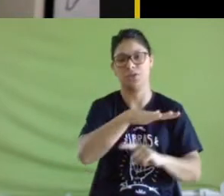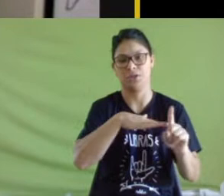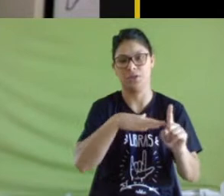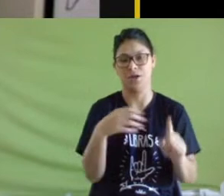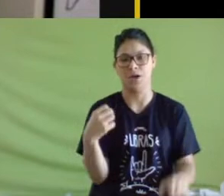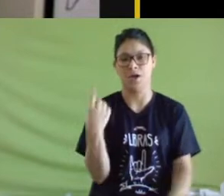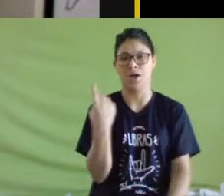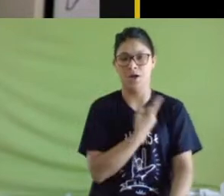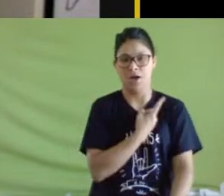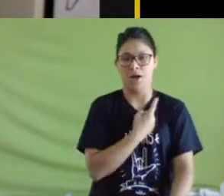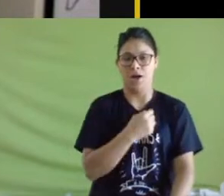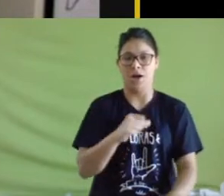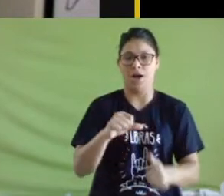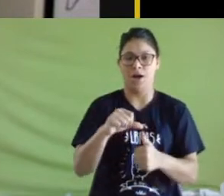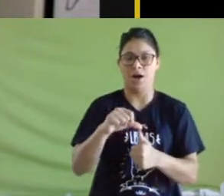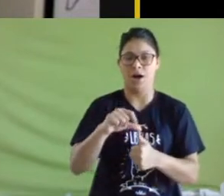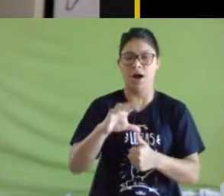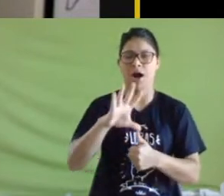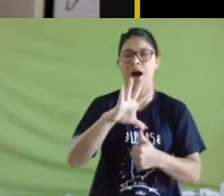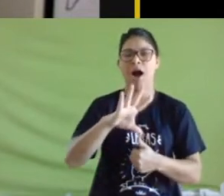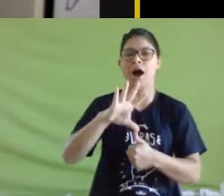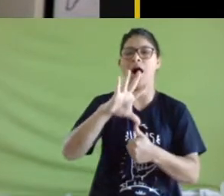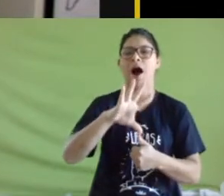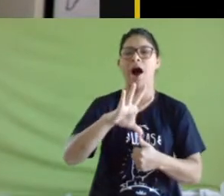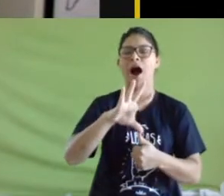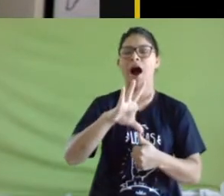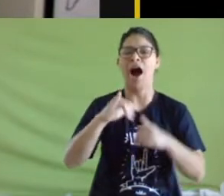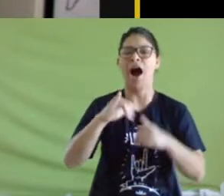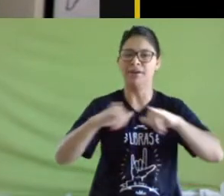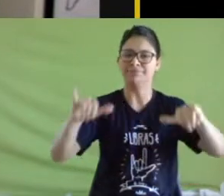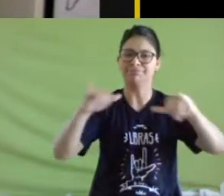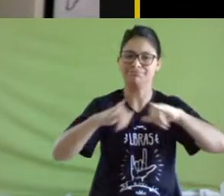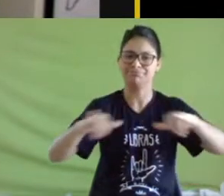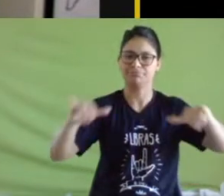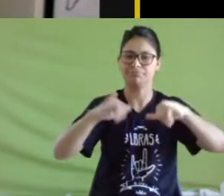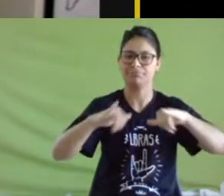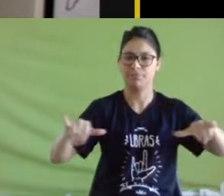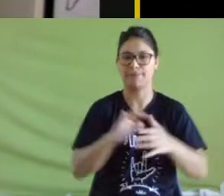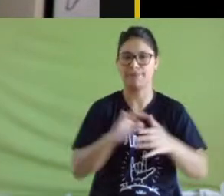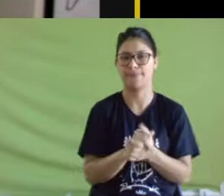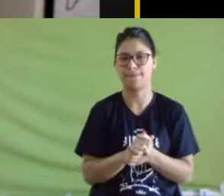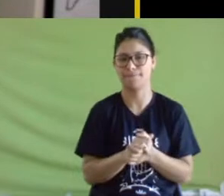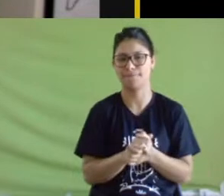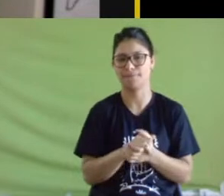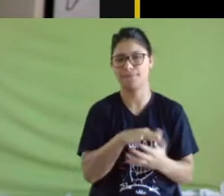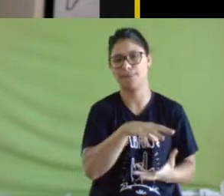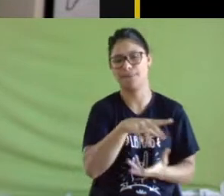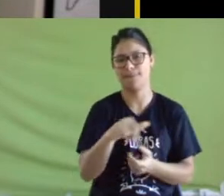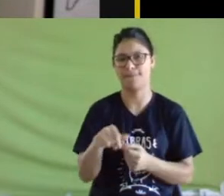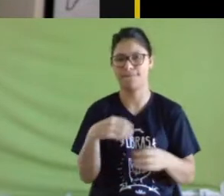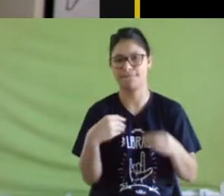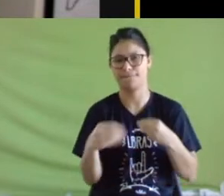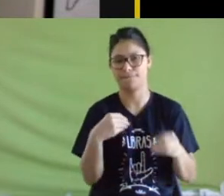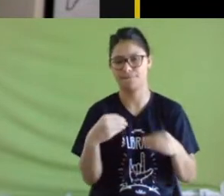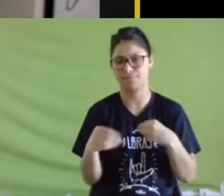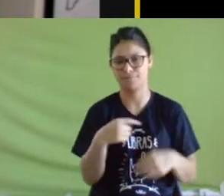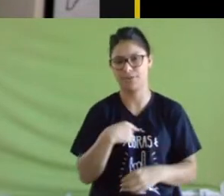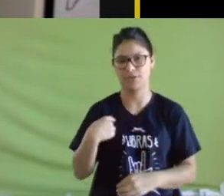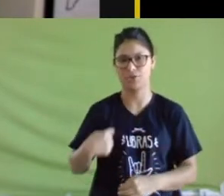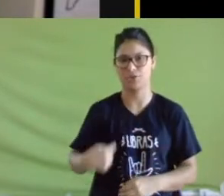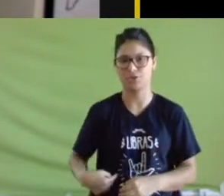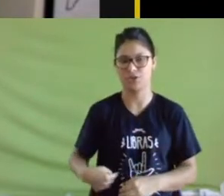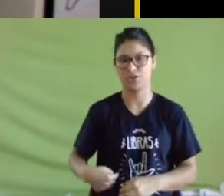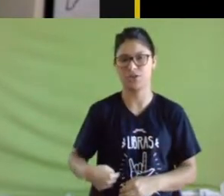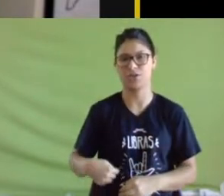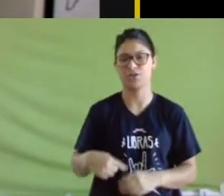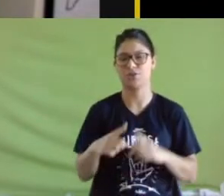nossa, norte-americana, que é a sociedade da propaganda, esse mundo de plástico chinês, japonês, norte-americano que a